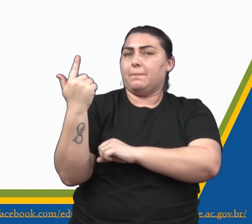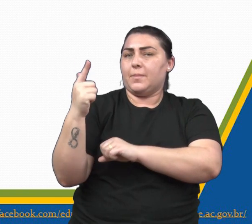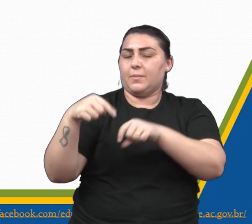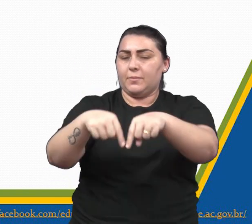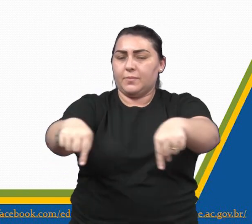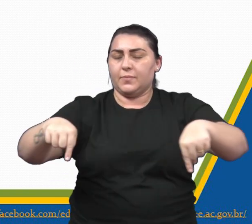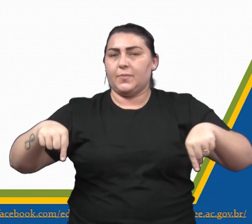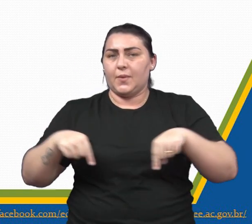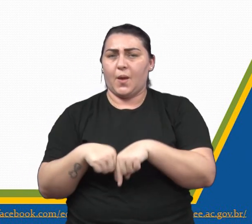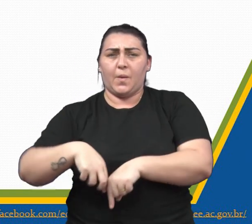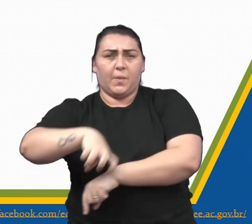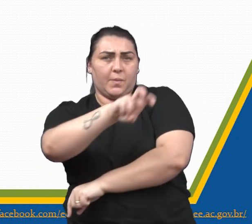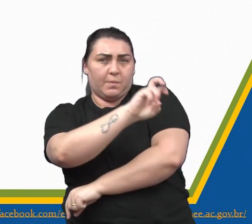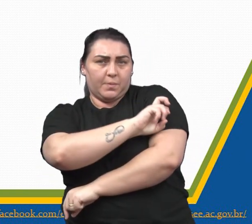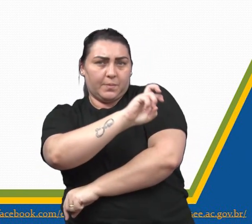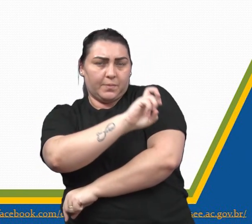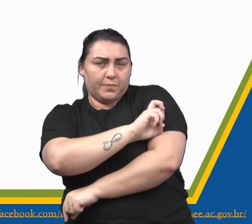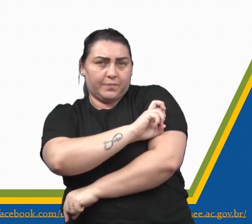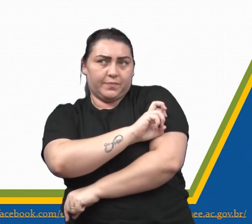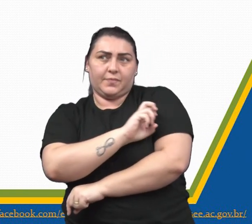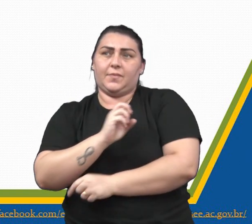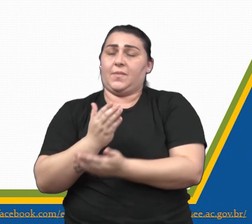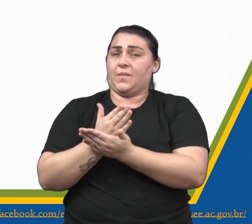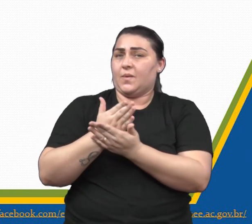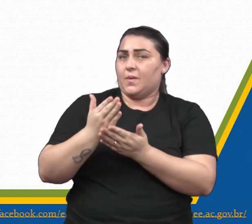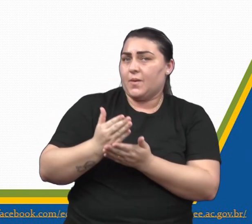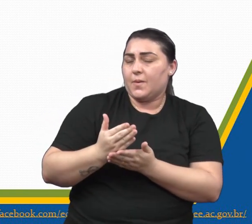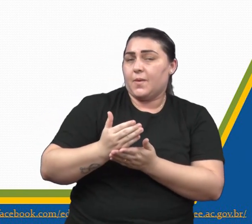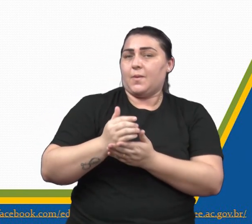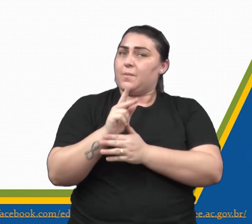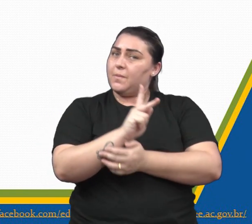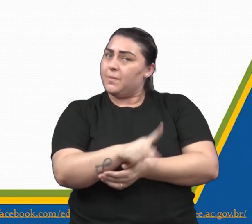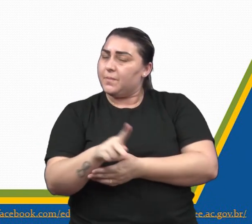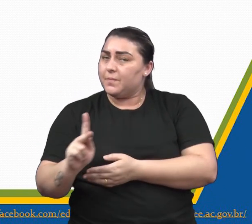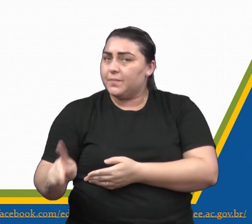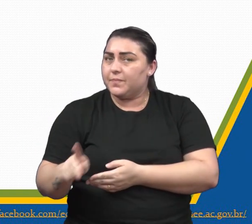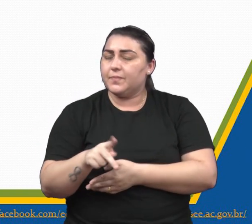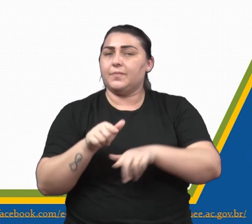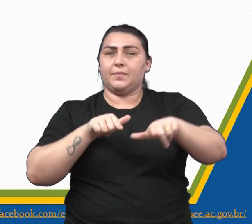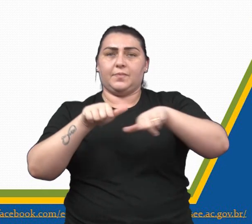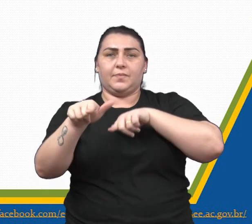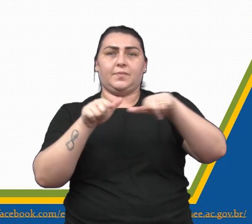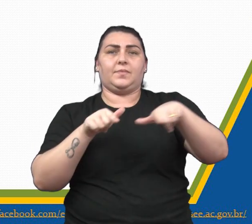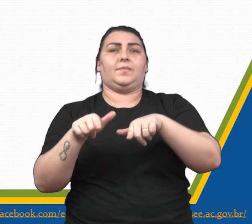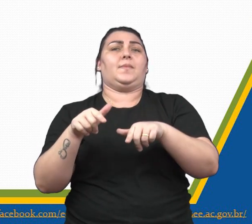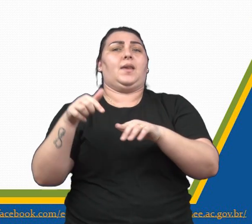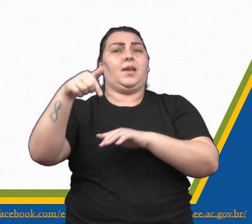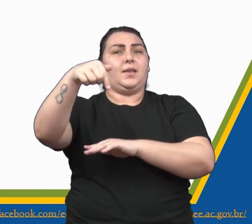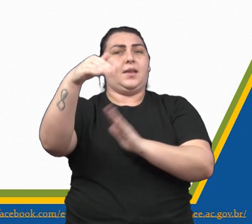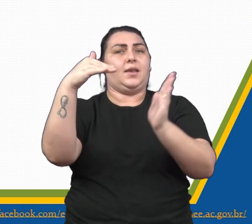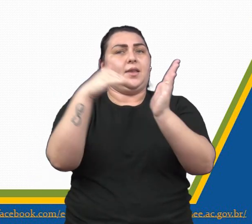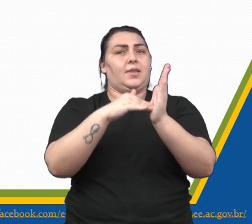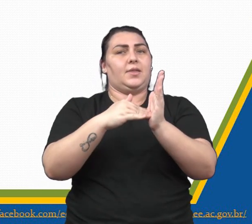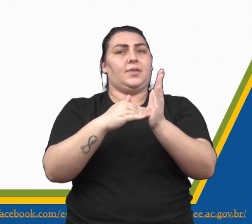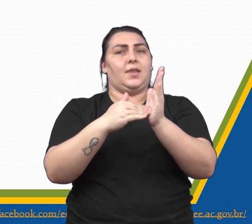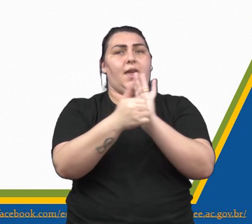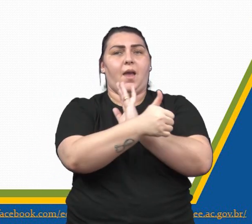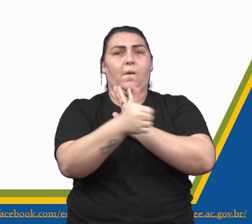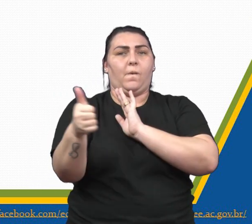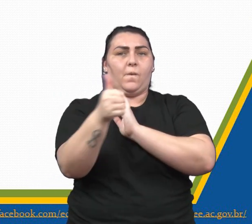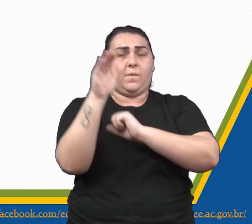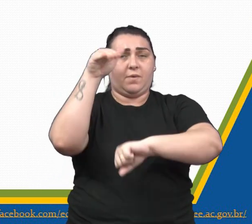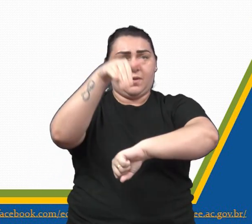turma foi um 5º ano. Desde o 1º ano como professor, eu trabalho das 7 às 23 horas, todo